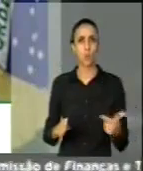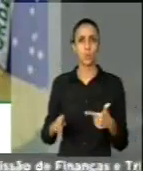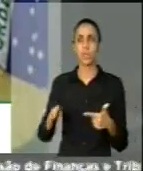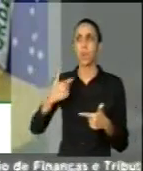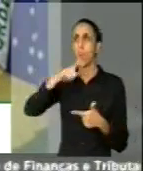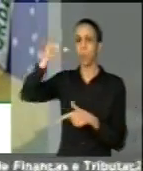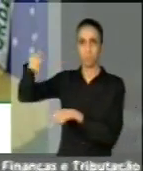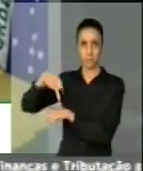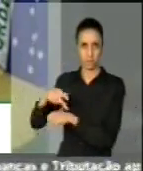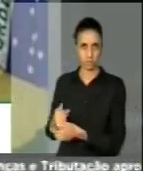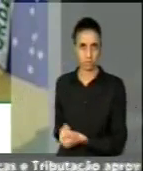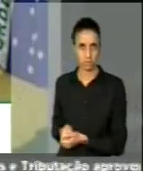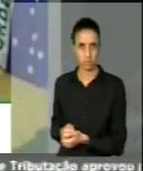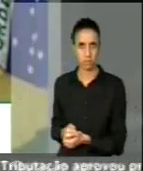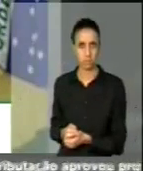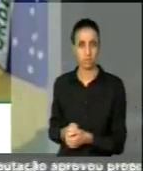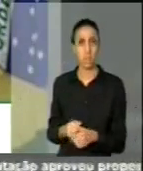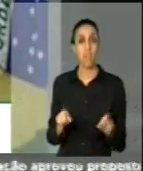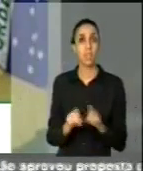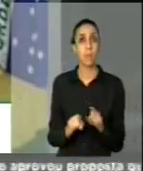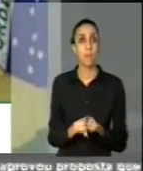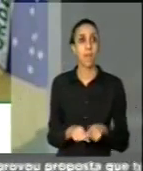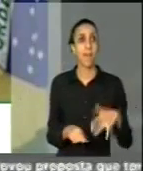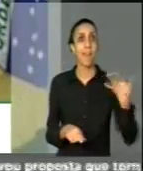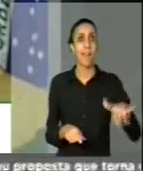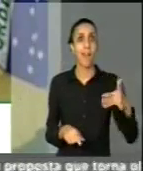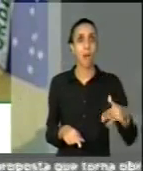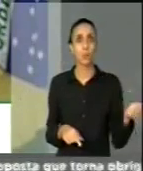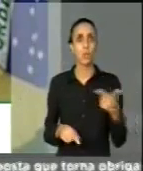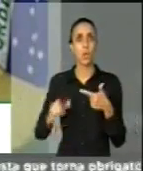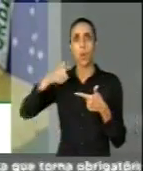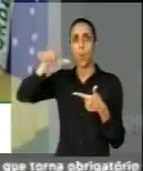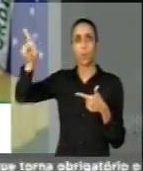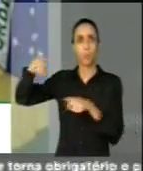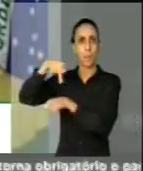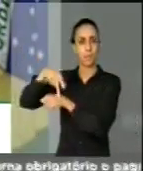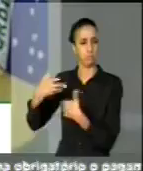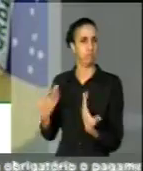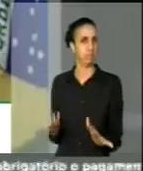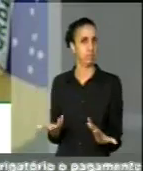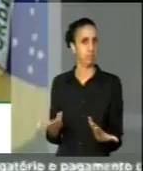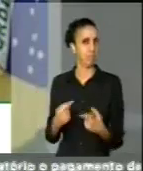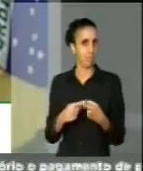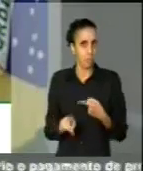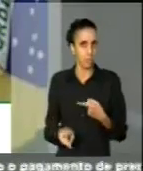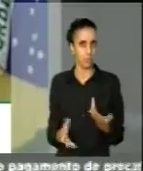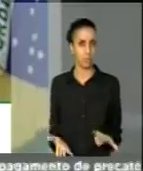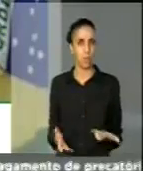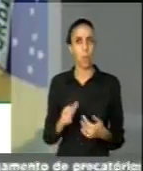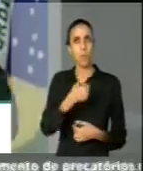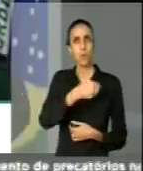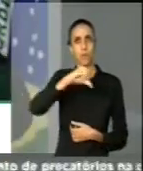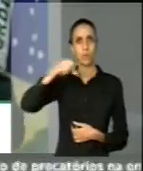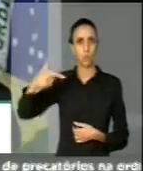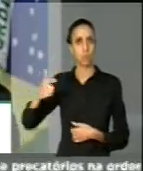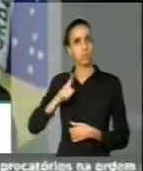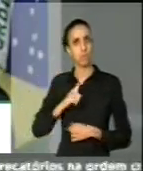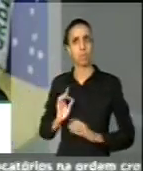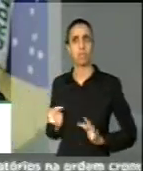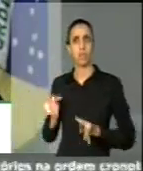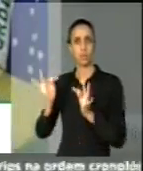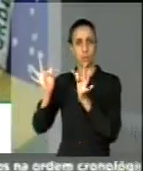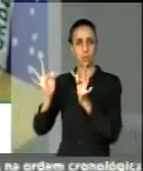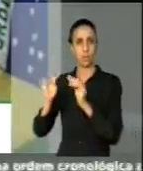importado e 4 vezes mais caro do que o importado. Ele dizia que se o Brasil tinha tecnologia em 92, graças